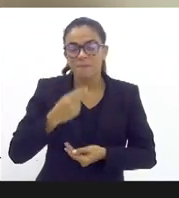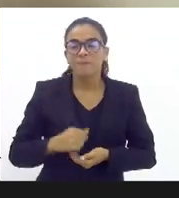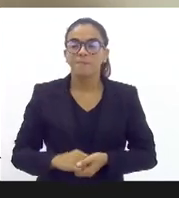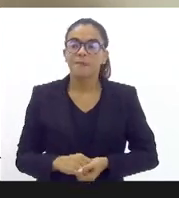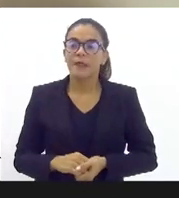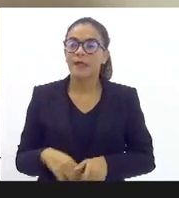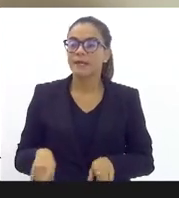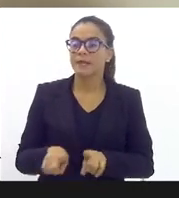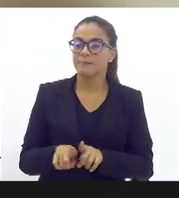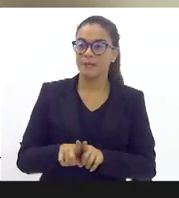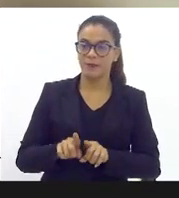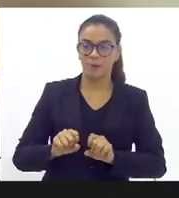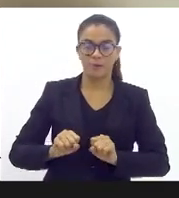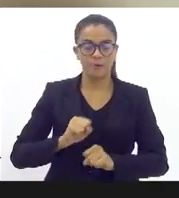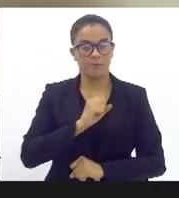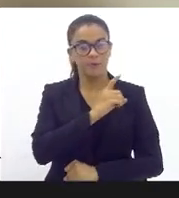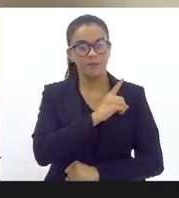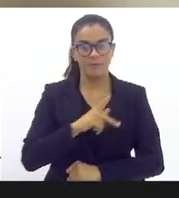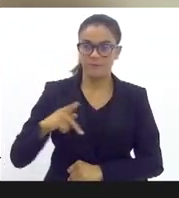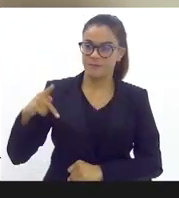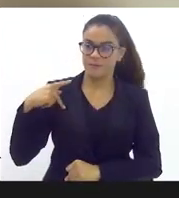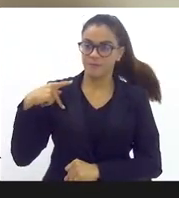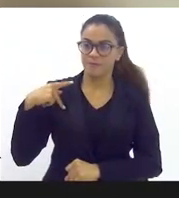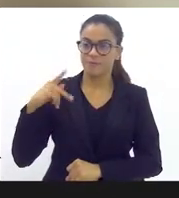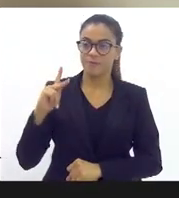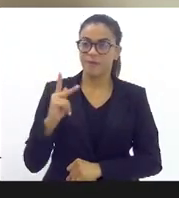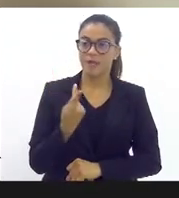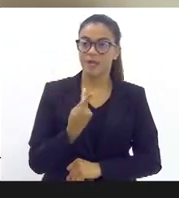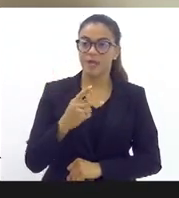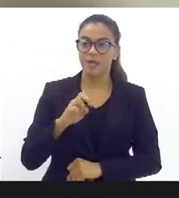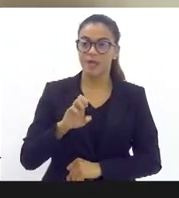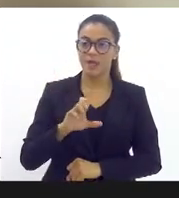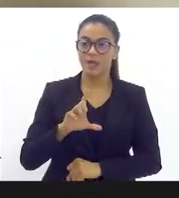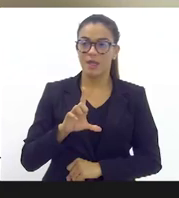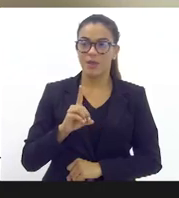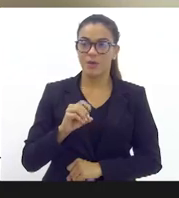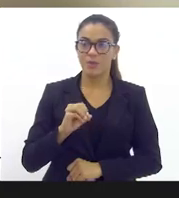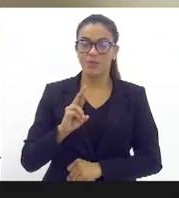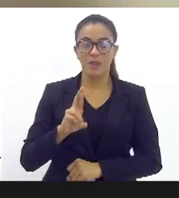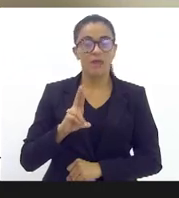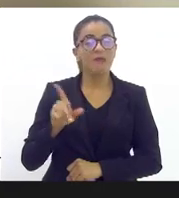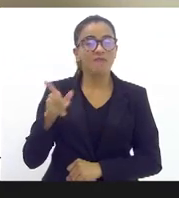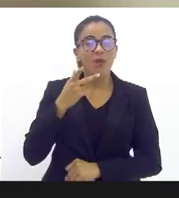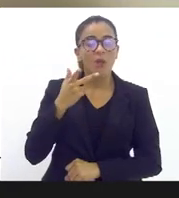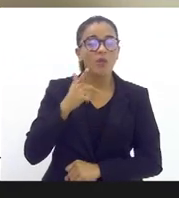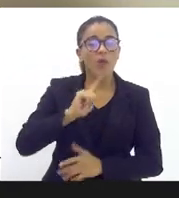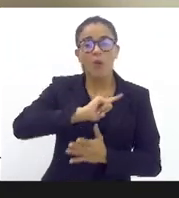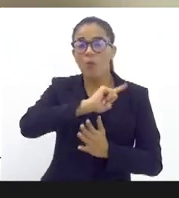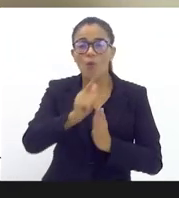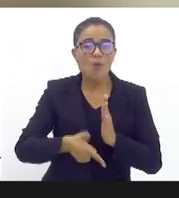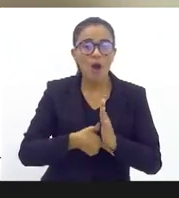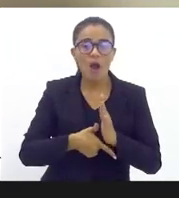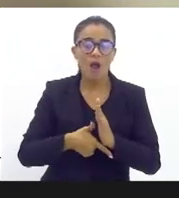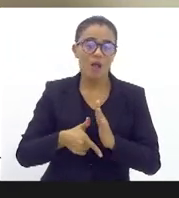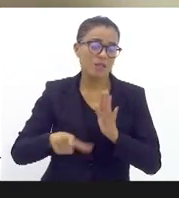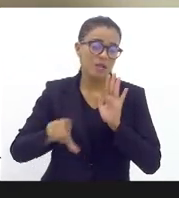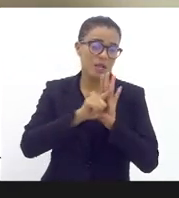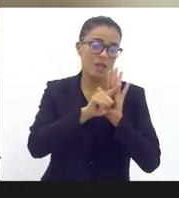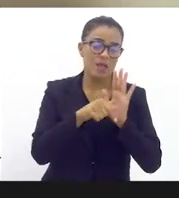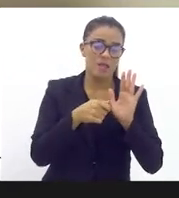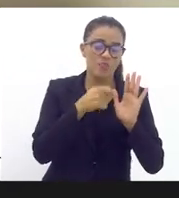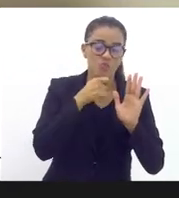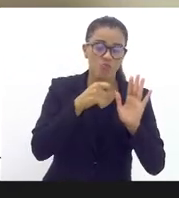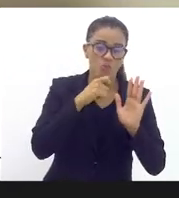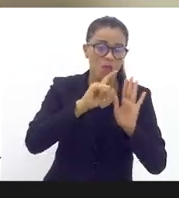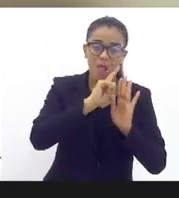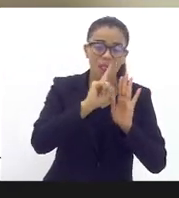o defensor público, Helder, comentou, há um vácuo legislativo. Até por isso é